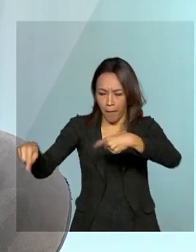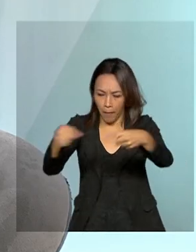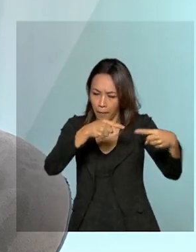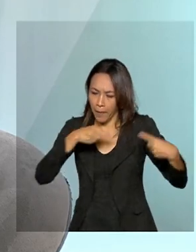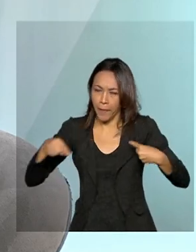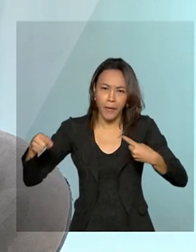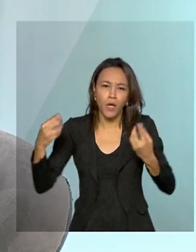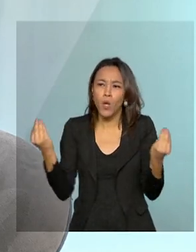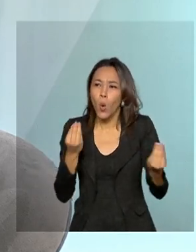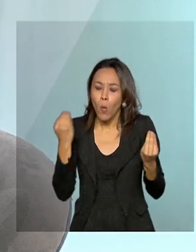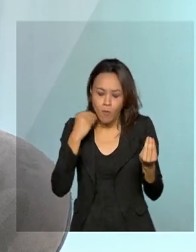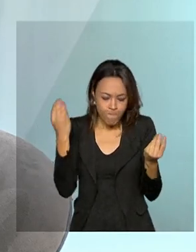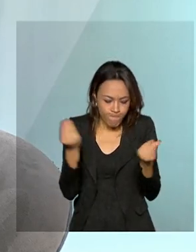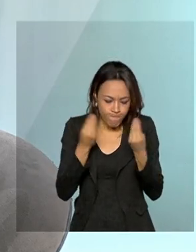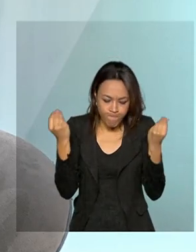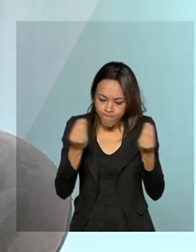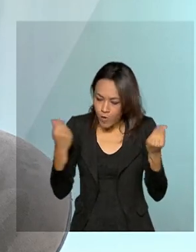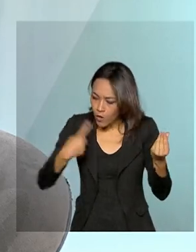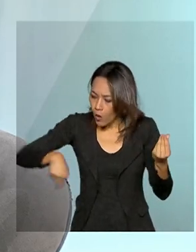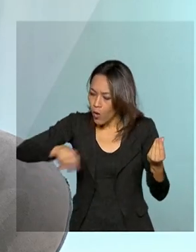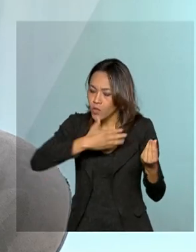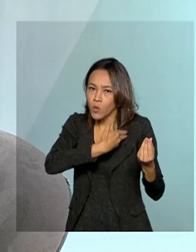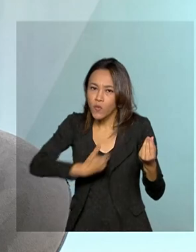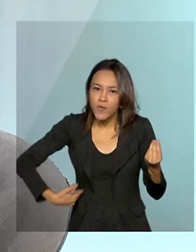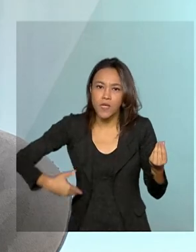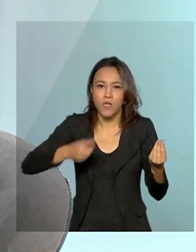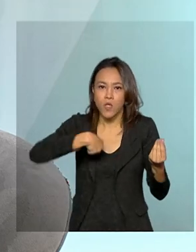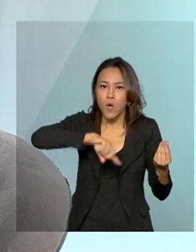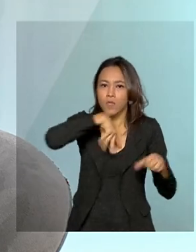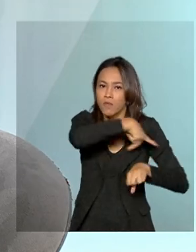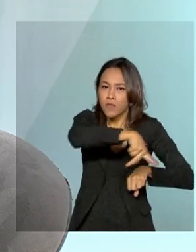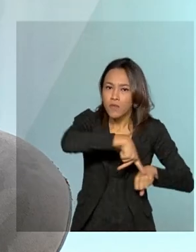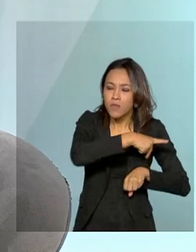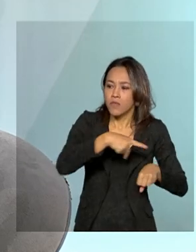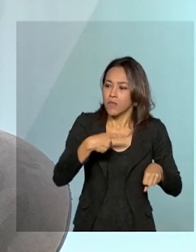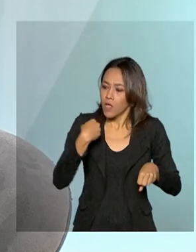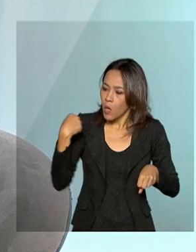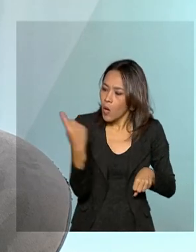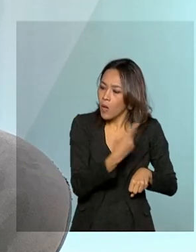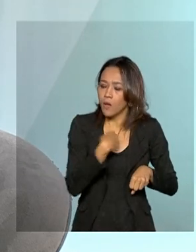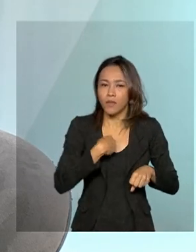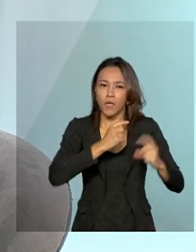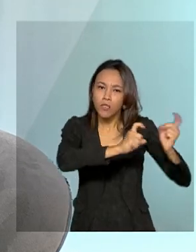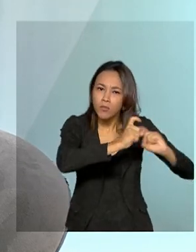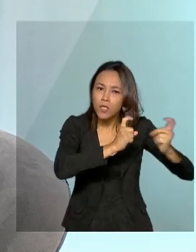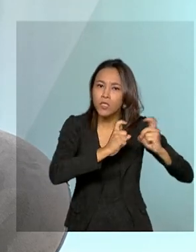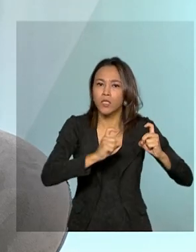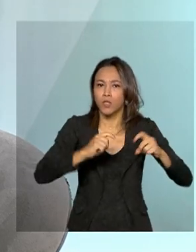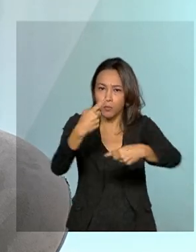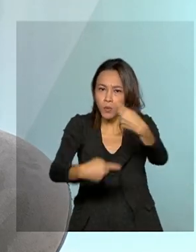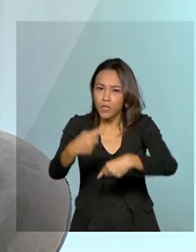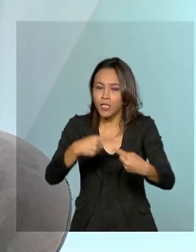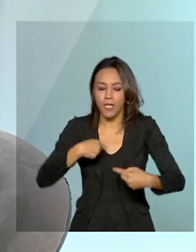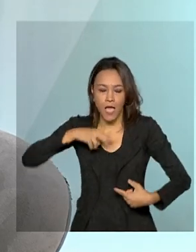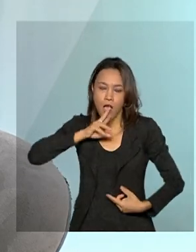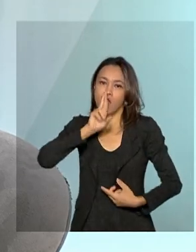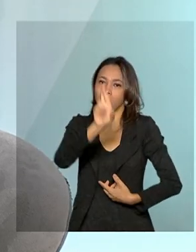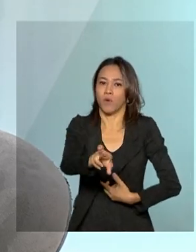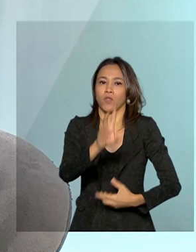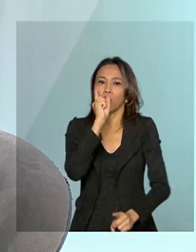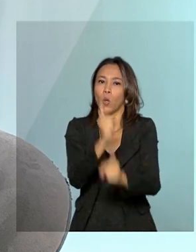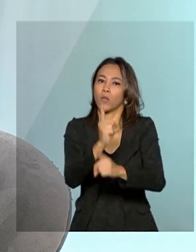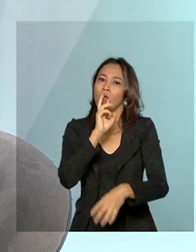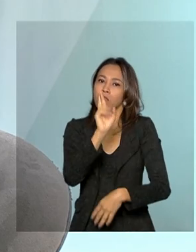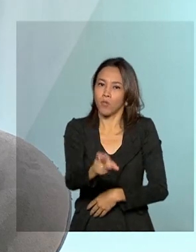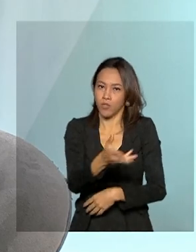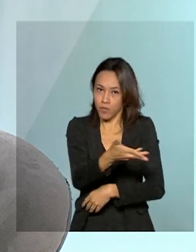encontrar como Estado, como governo, como gestores de políticas públicas, respostas. E é